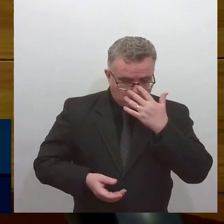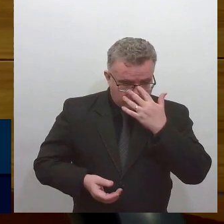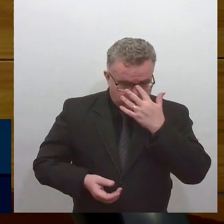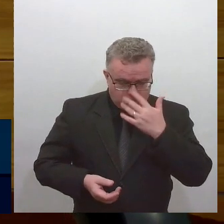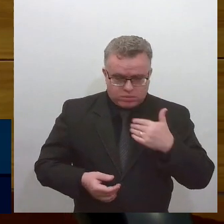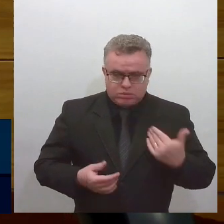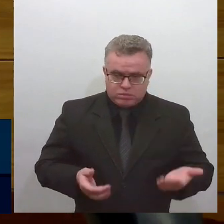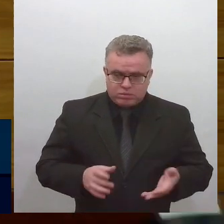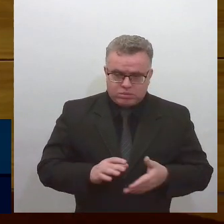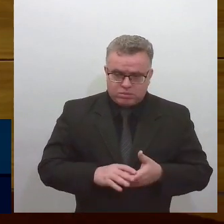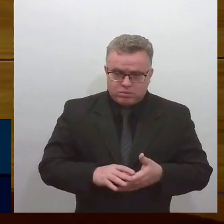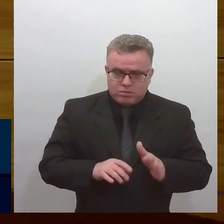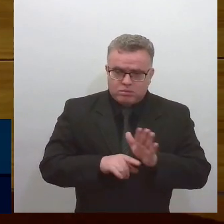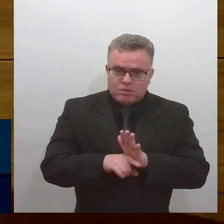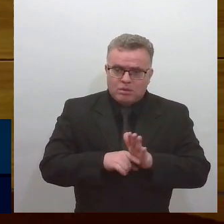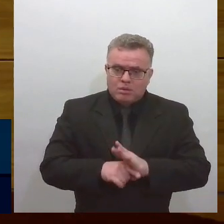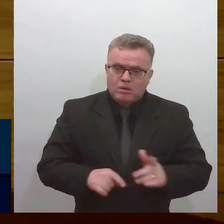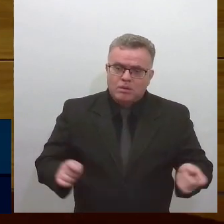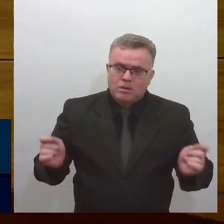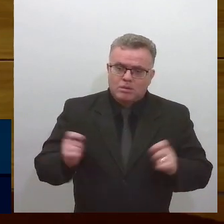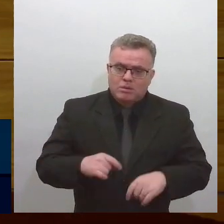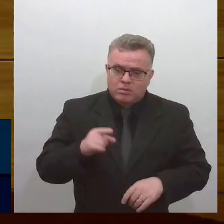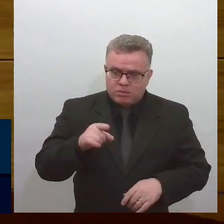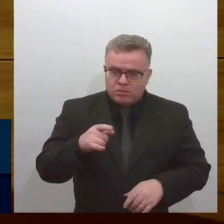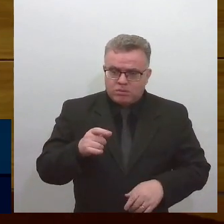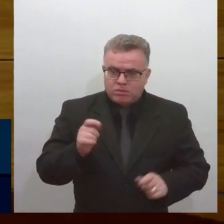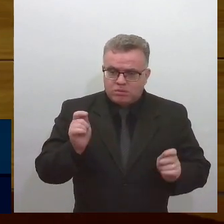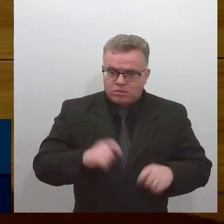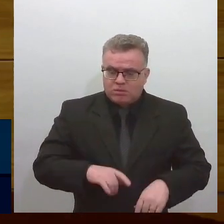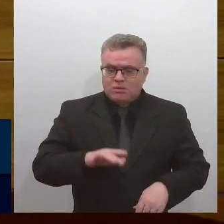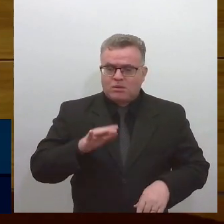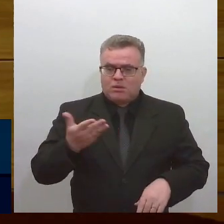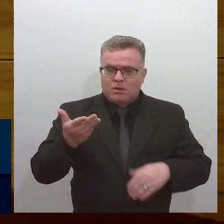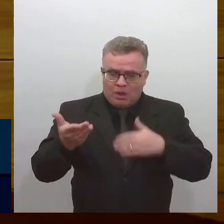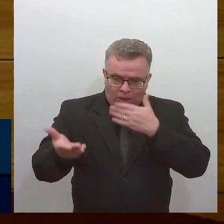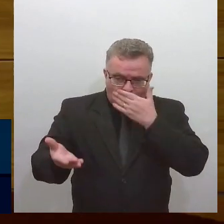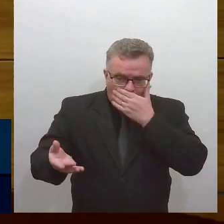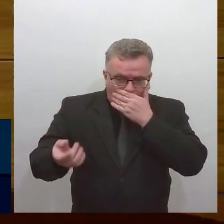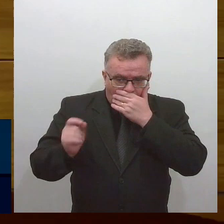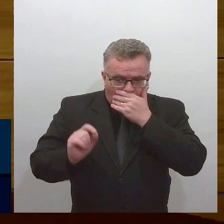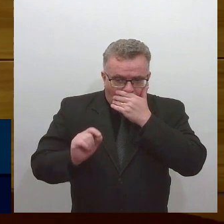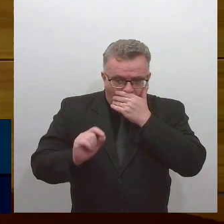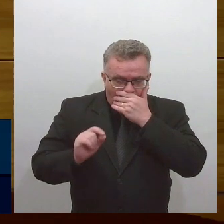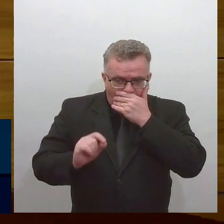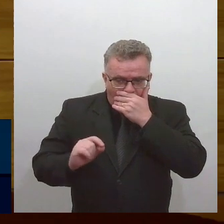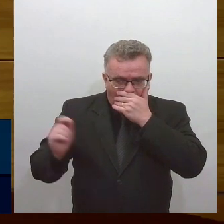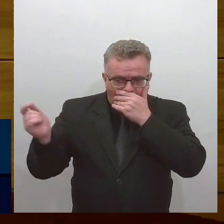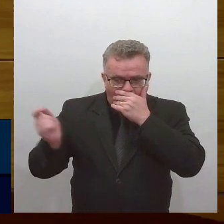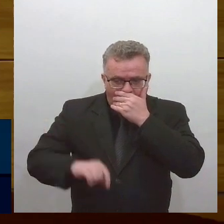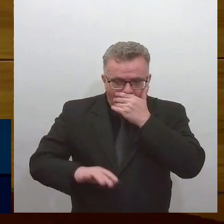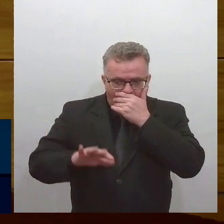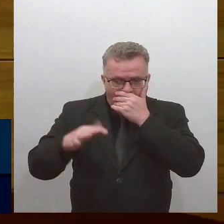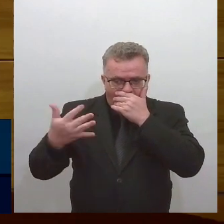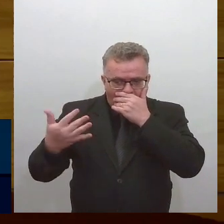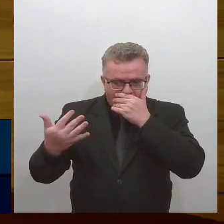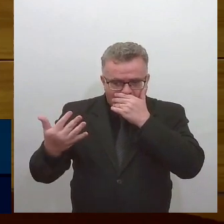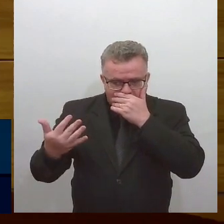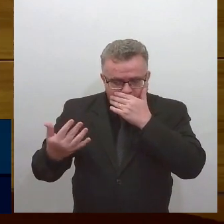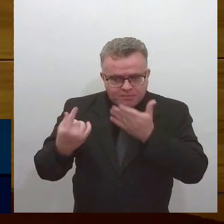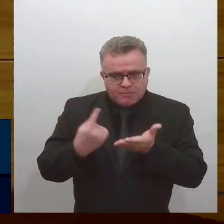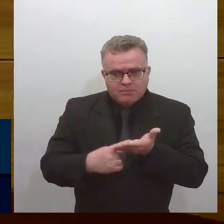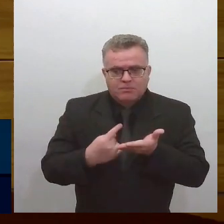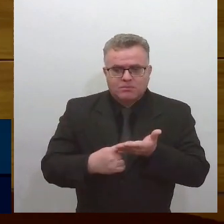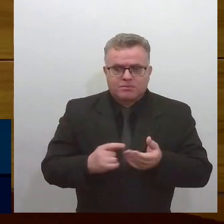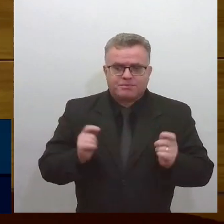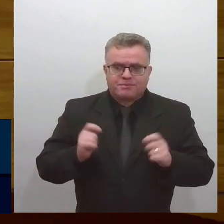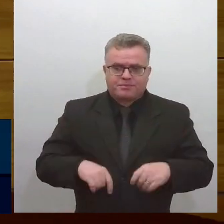verificar uma possibilidade da gente ver se pode ser feita uma passarela lá e podendo is eu tenho meu compromisso o compromisso da equipe aqui falo pela